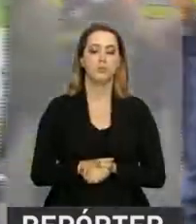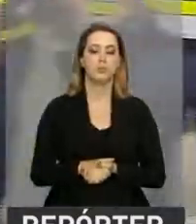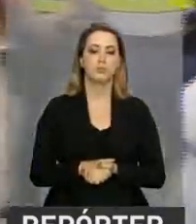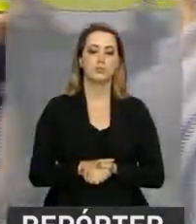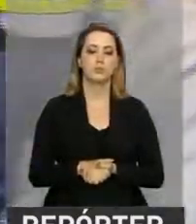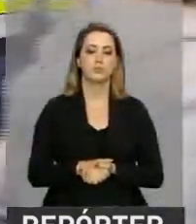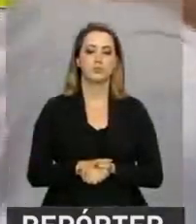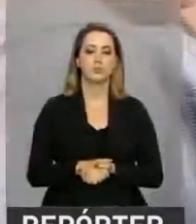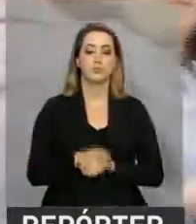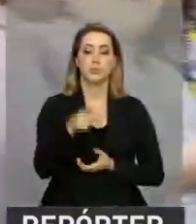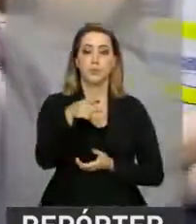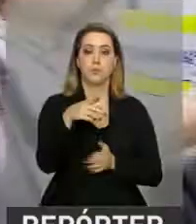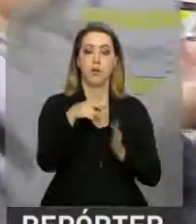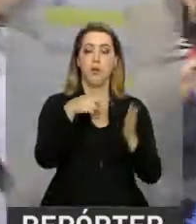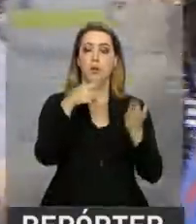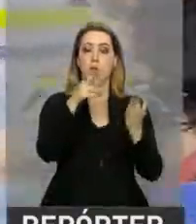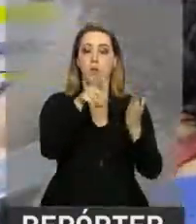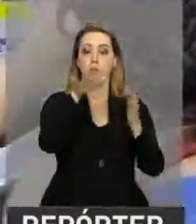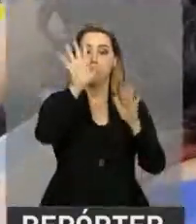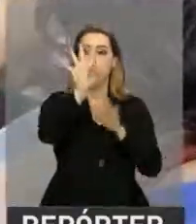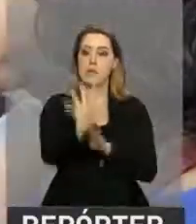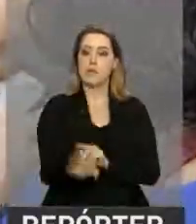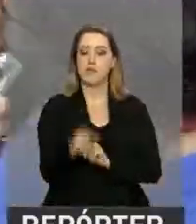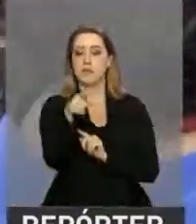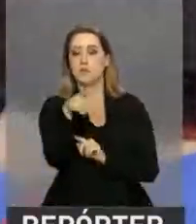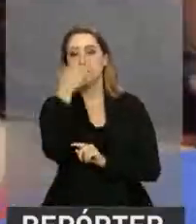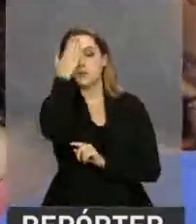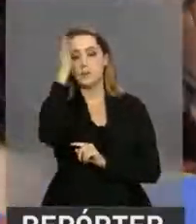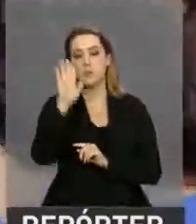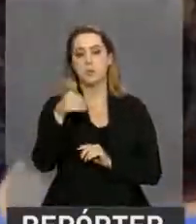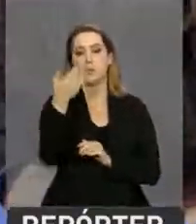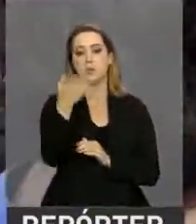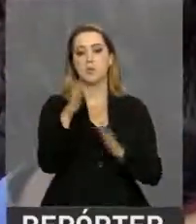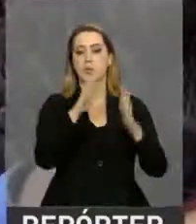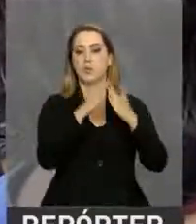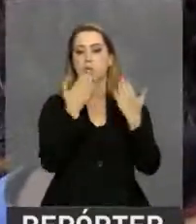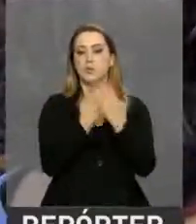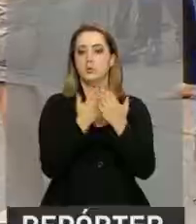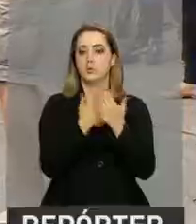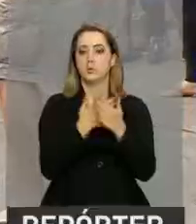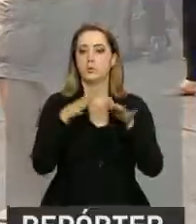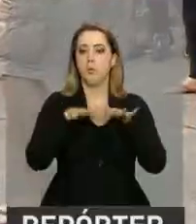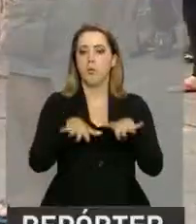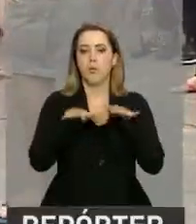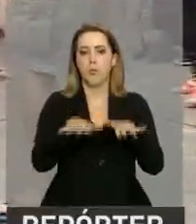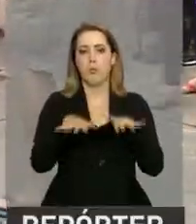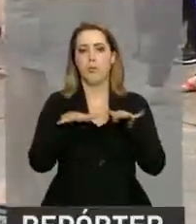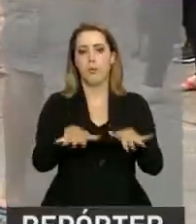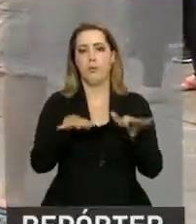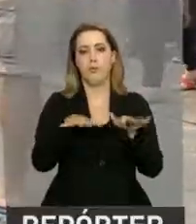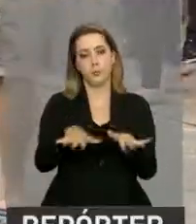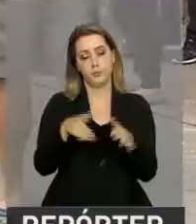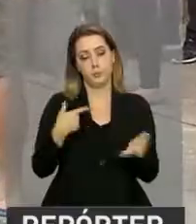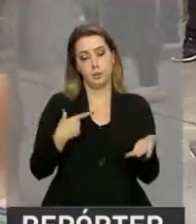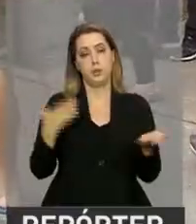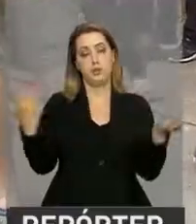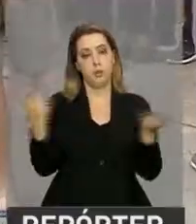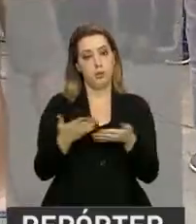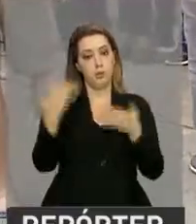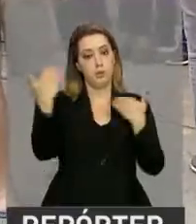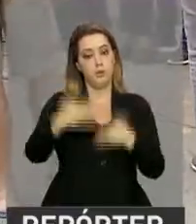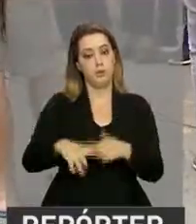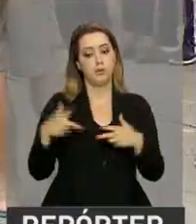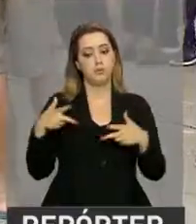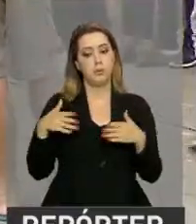a lista das escolas que estão ocupadas por protestos estudantis e que terão as provas do exame nacional